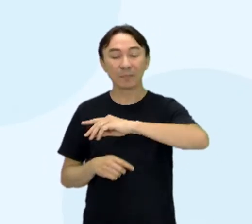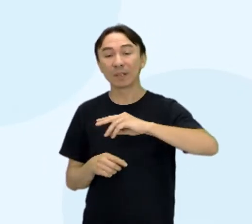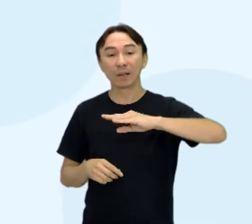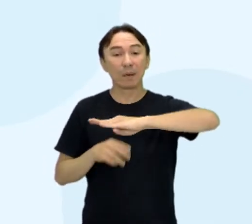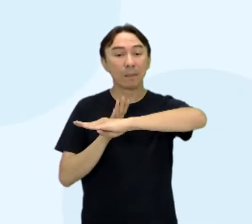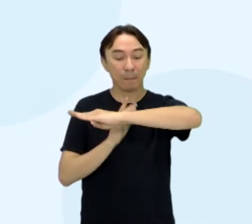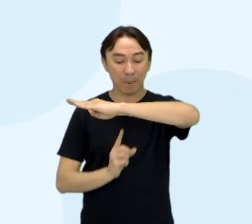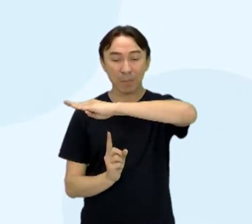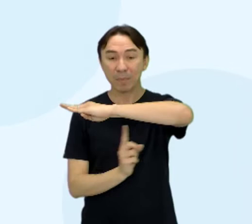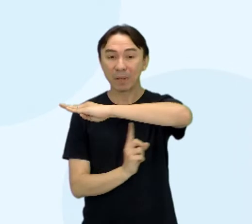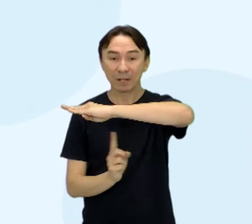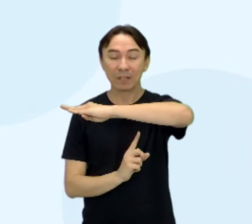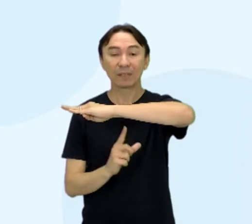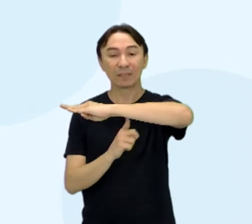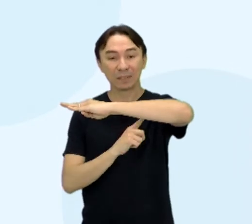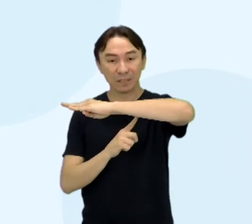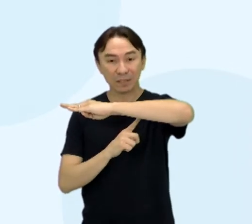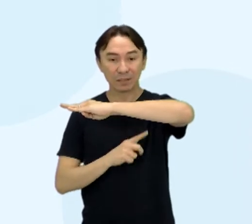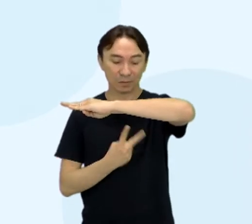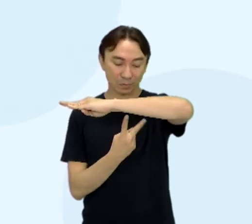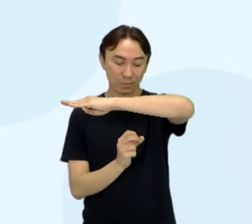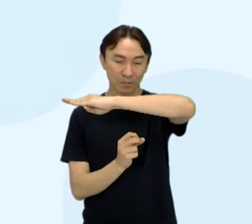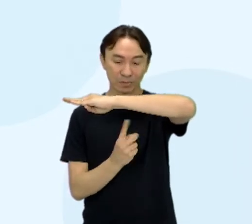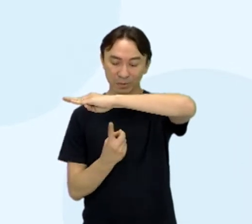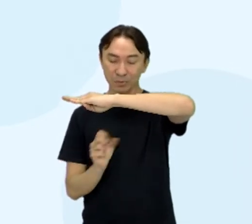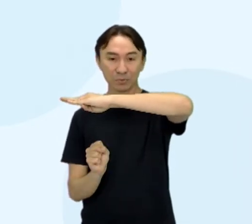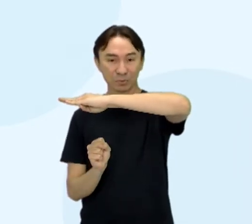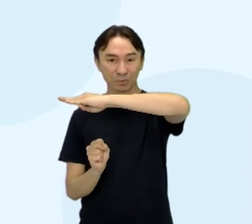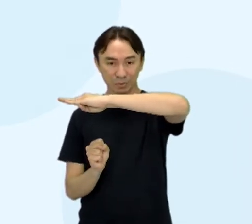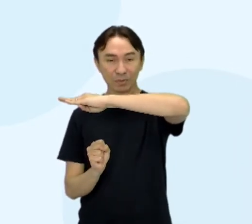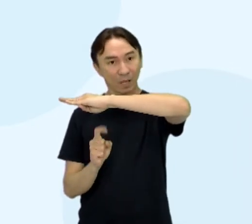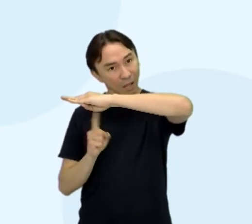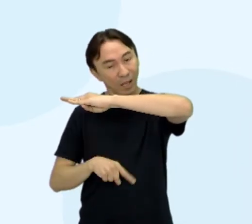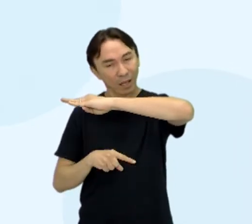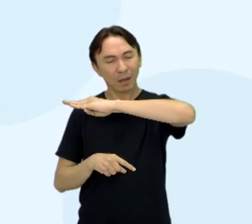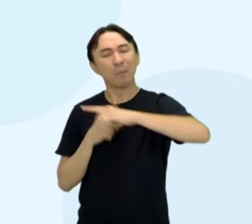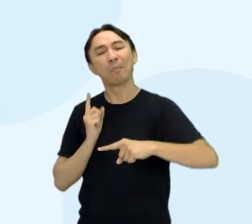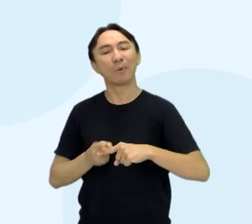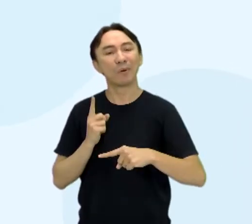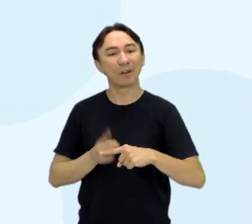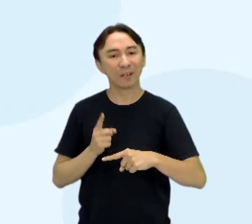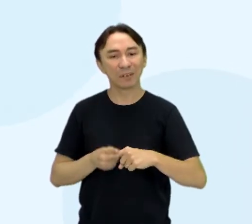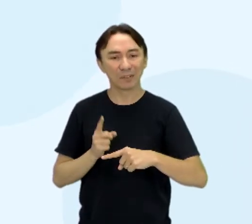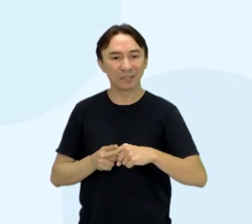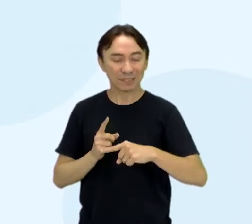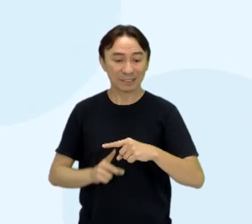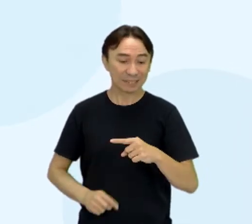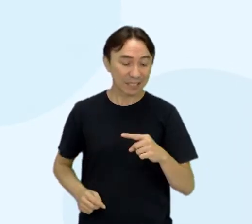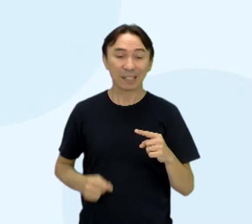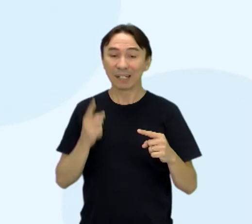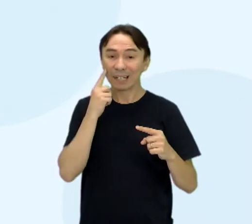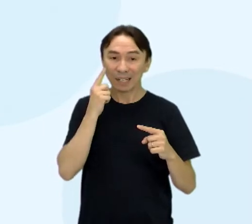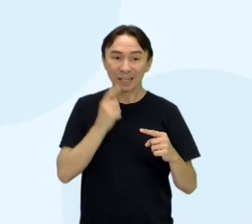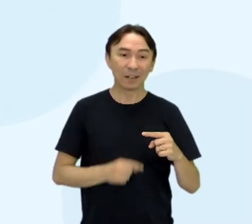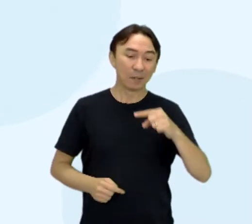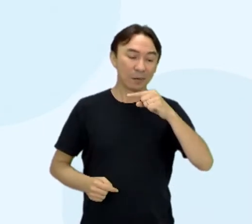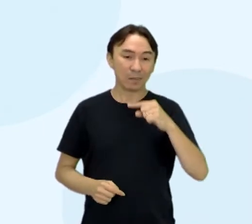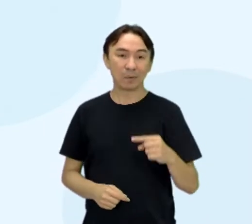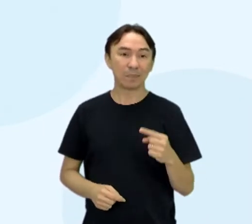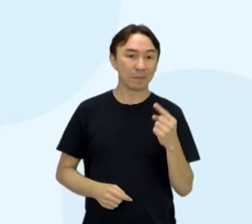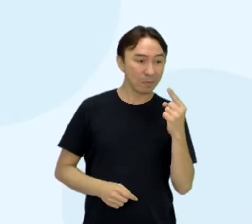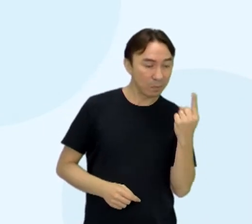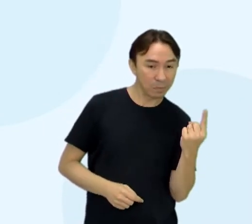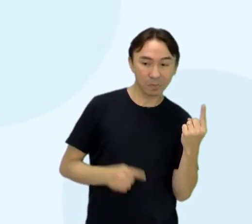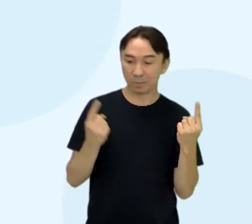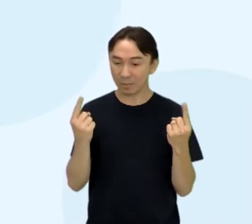tá, que indicam o desmatamento em 2018. Por quê? Porque essa diferença aqui, ó, ela vai indicar o quê? Um aumento, como vocês já